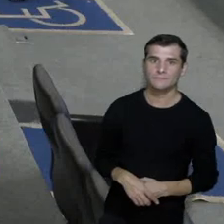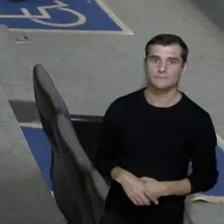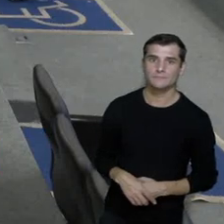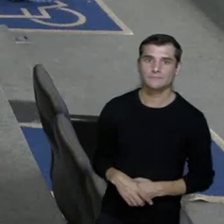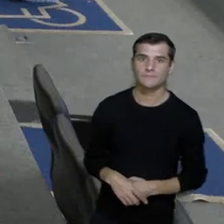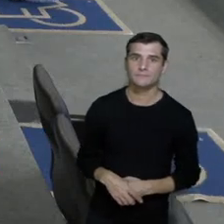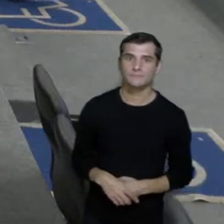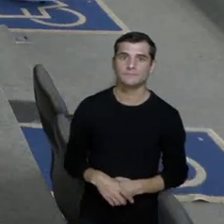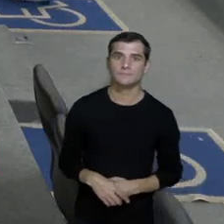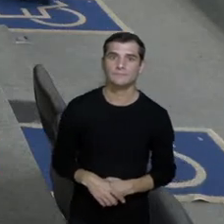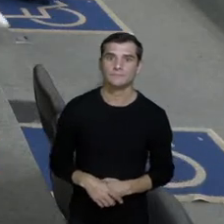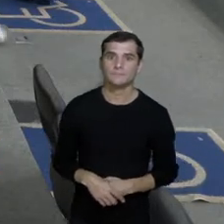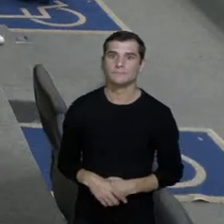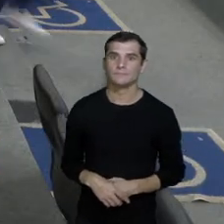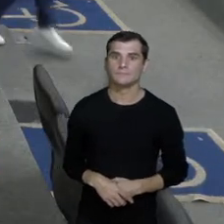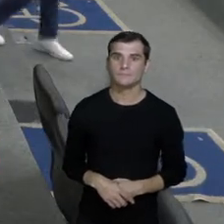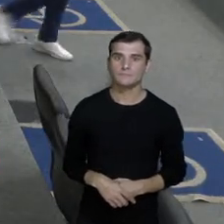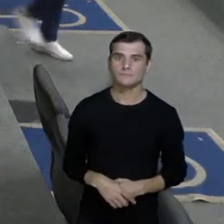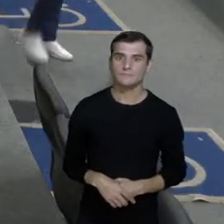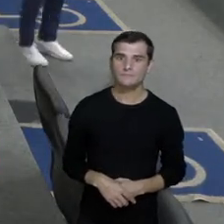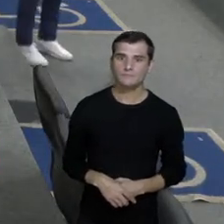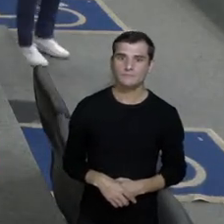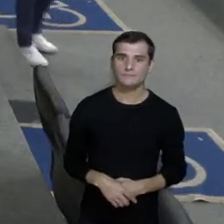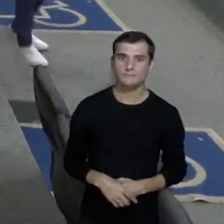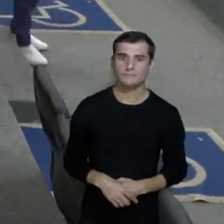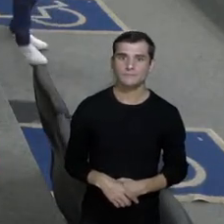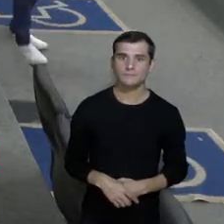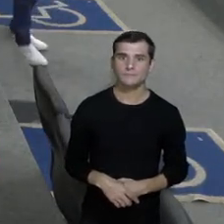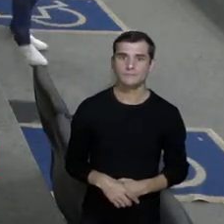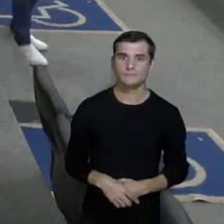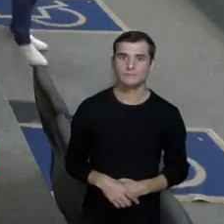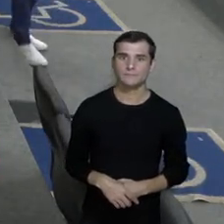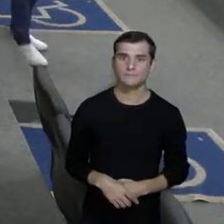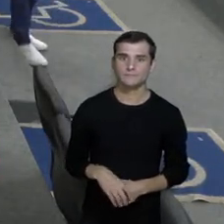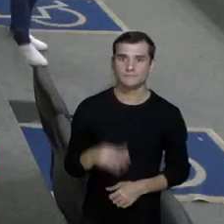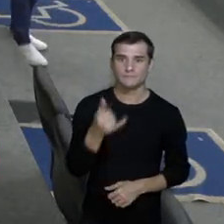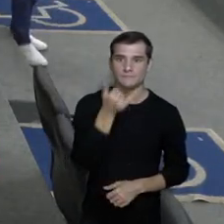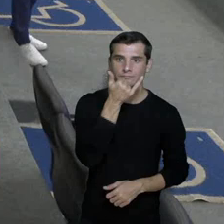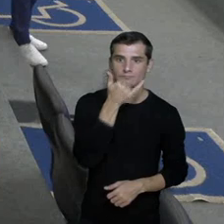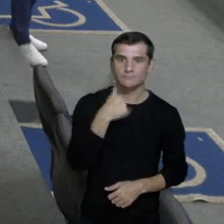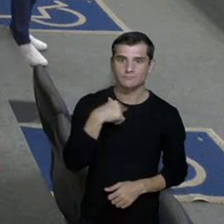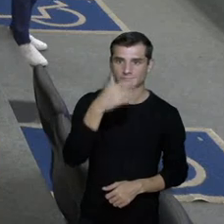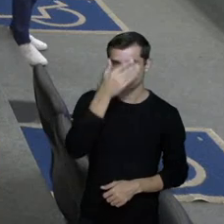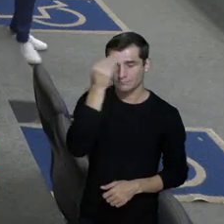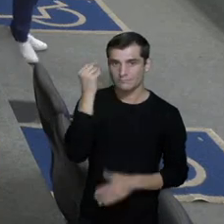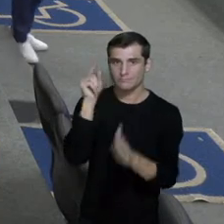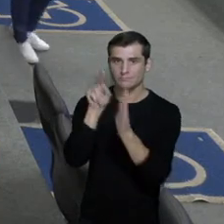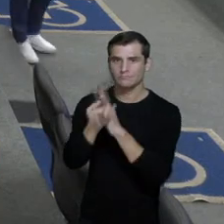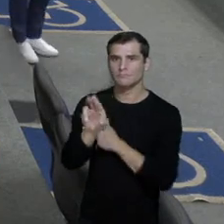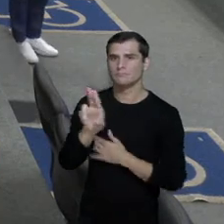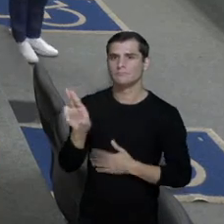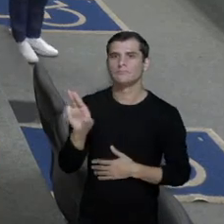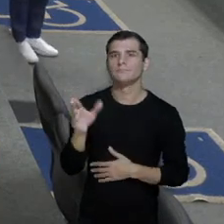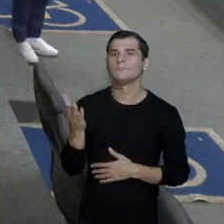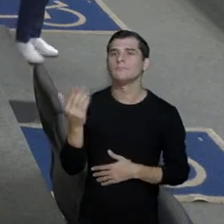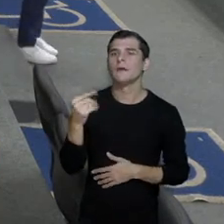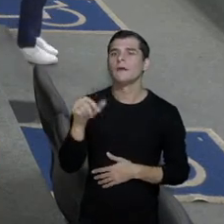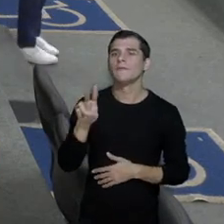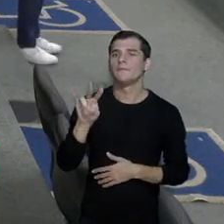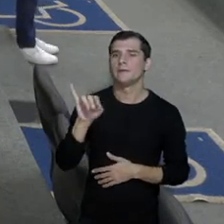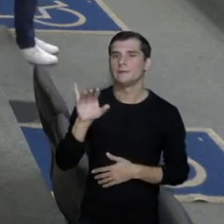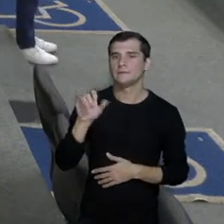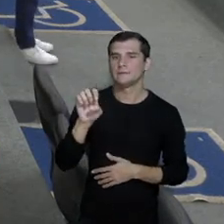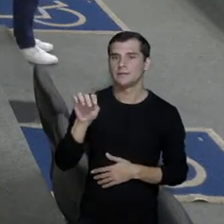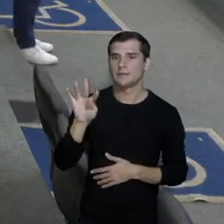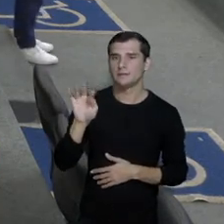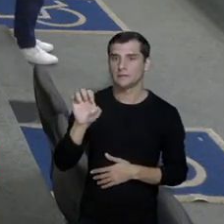dizendo sim o Ô desculpa eu esqueci de perguntar o teu nome Vicente a galera tá perguntando se